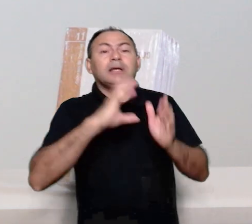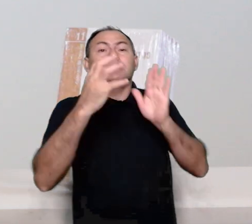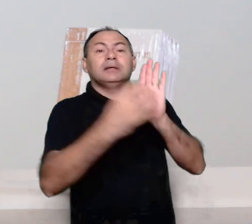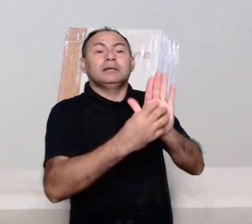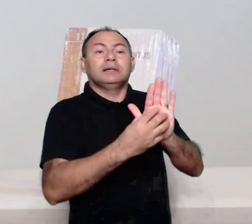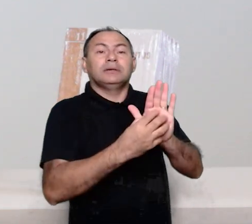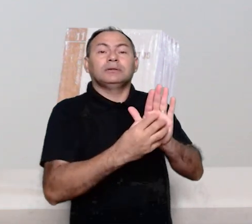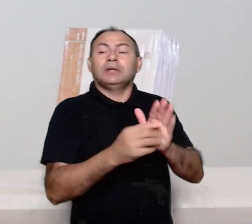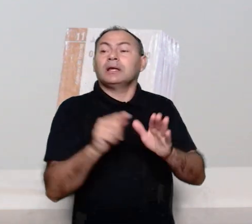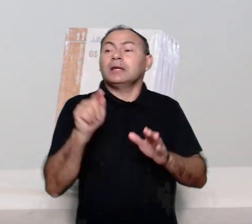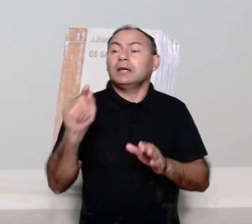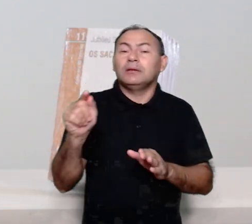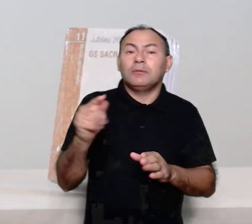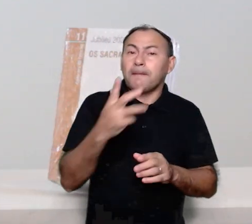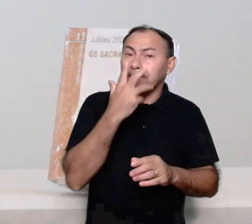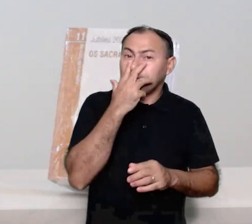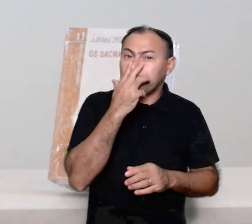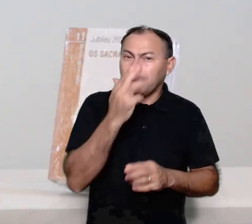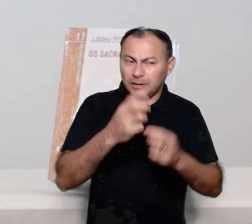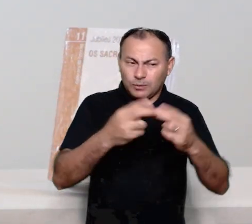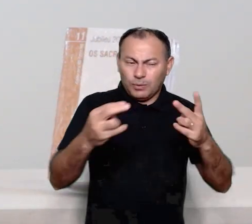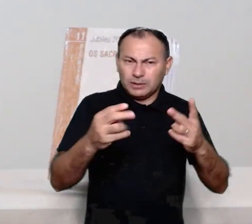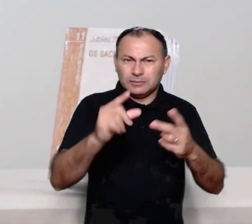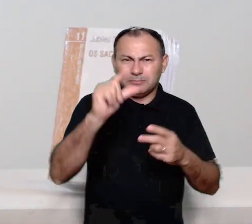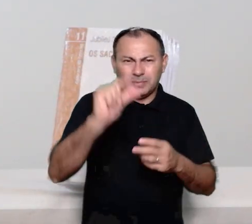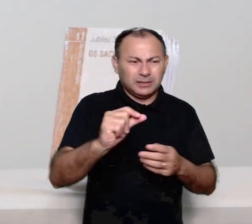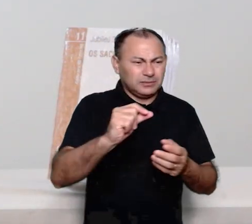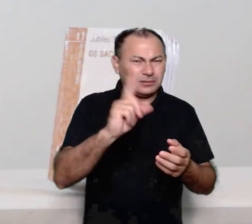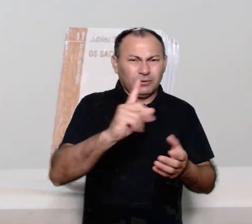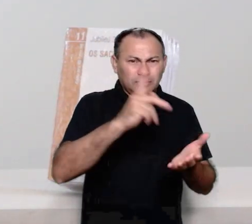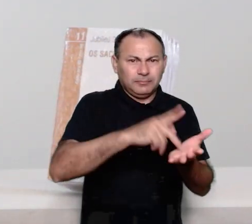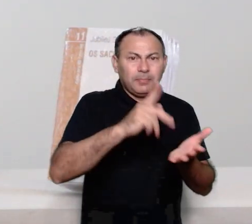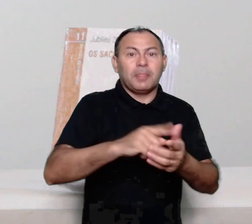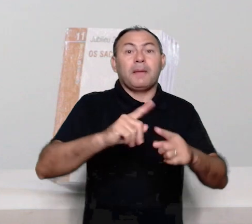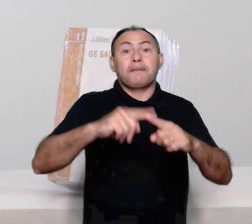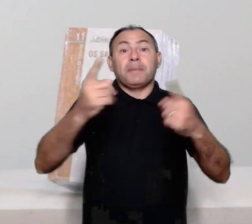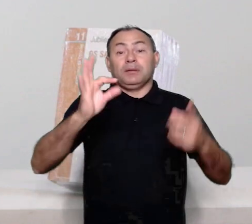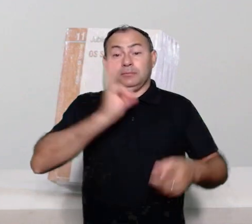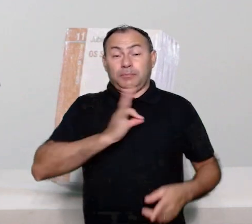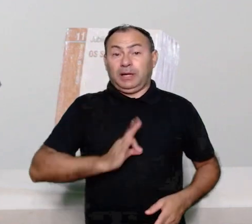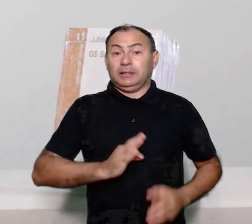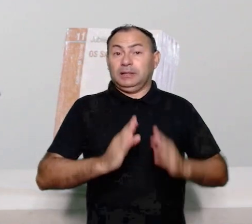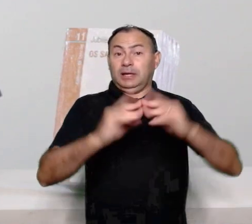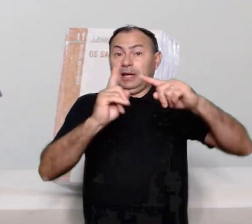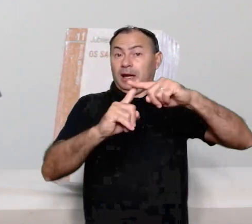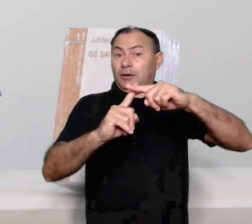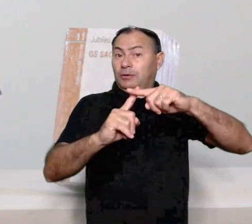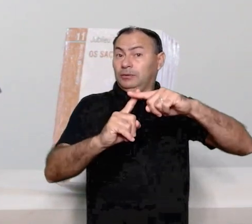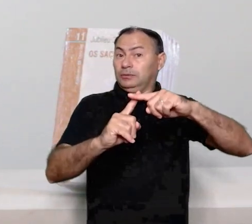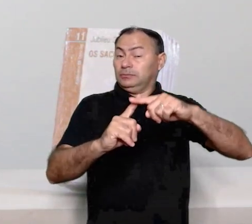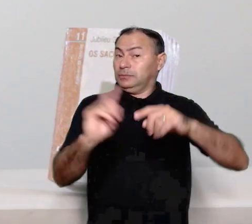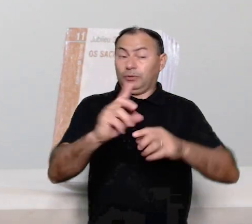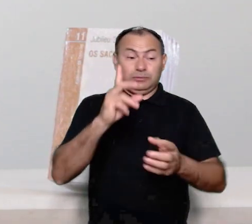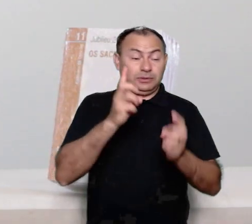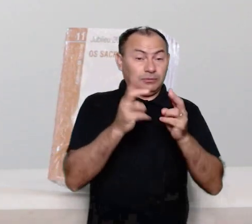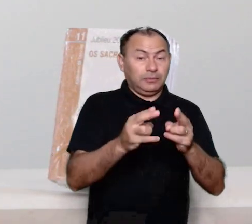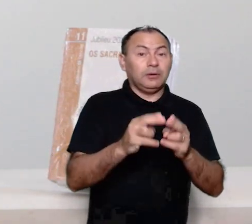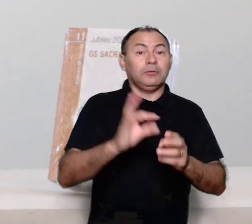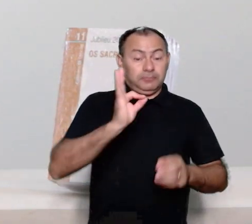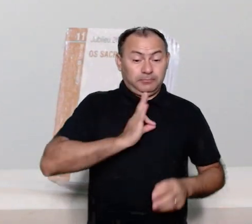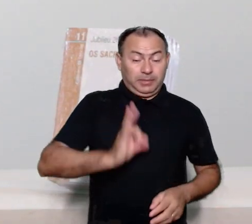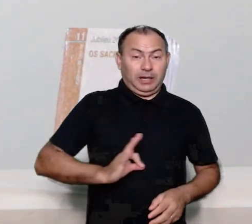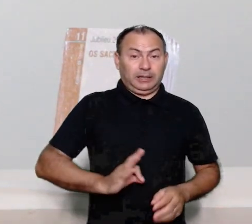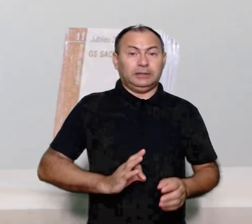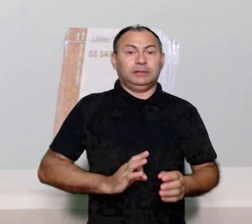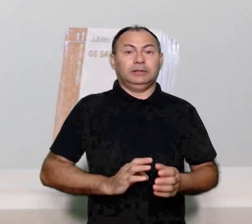é símbolo daquilo, Parece que é algo menos real. Mas para os padres da Igreja não era bem assim, porque quando os padres